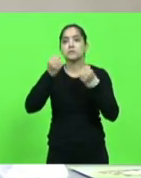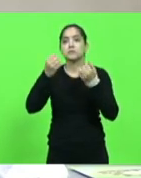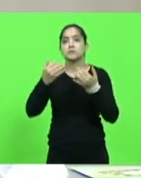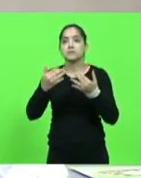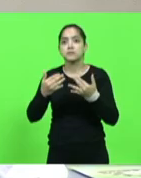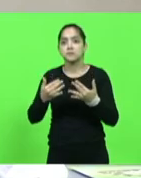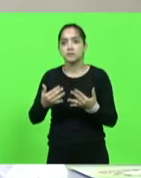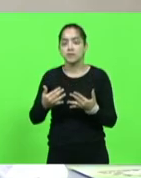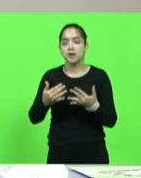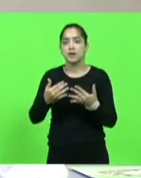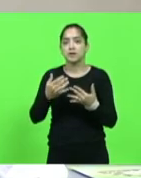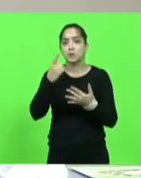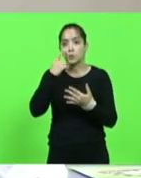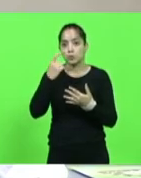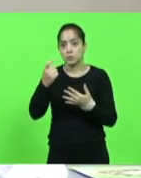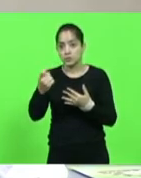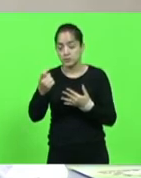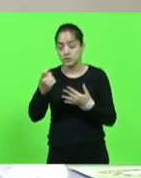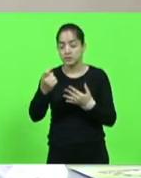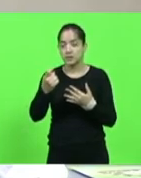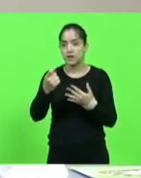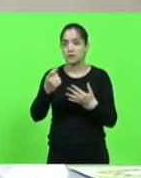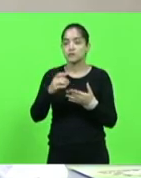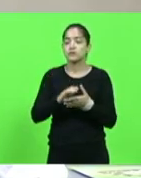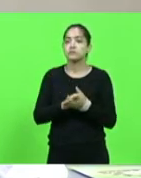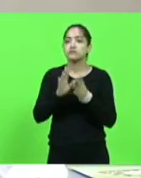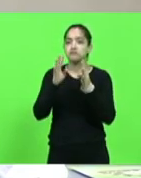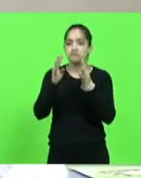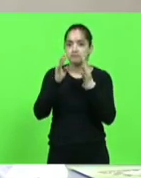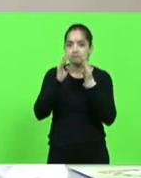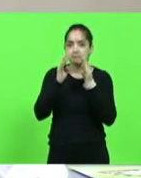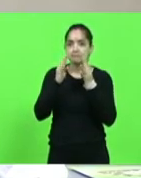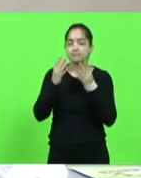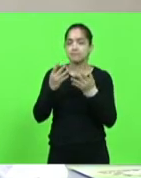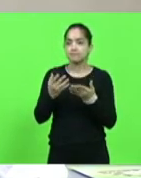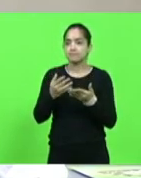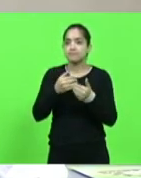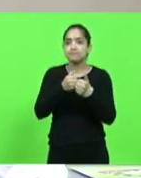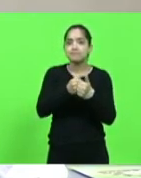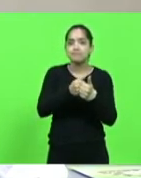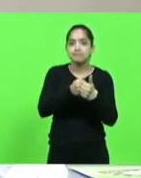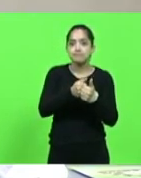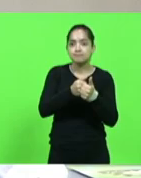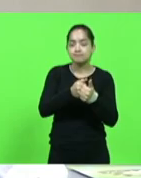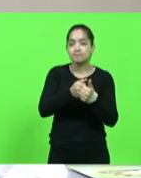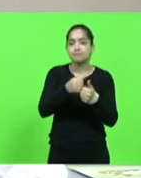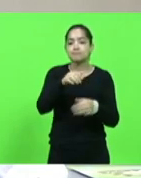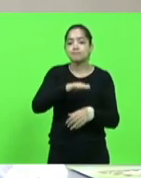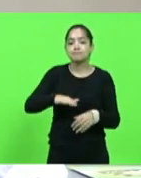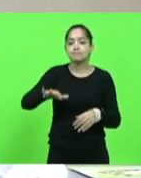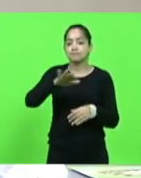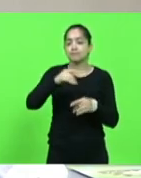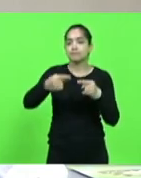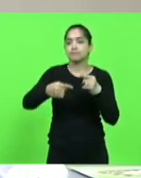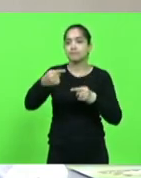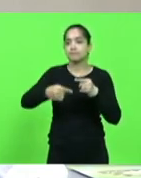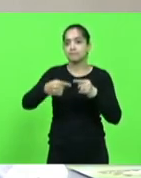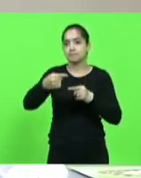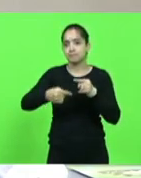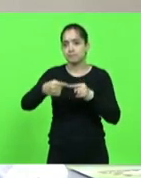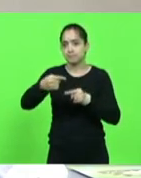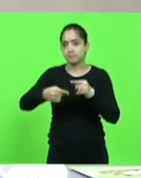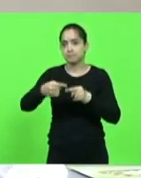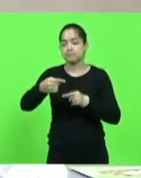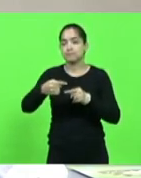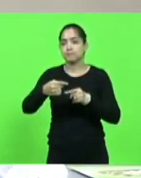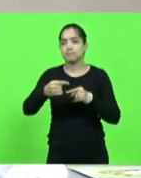curiosidade que me chama a atenção e que é proximidade com o mundo político. Entre seus